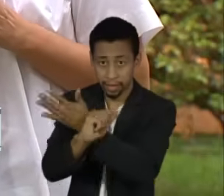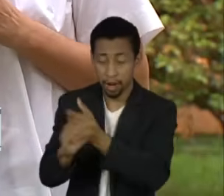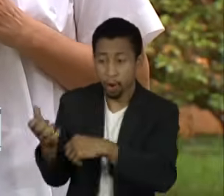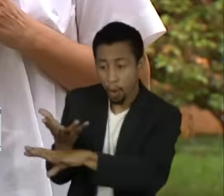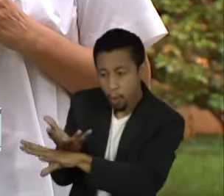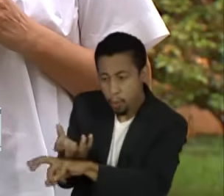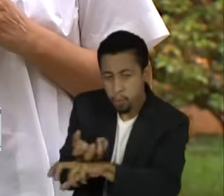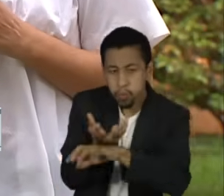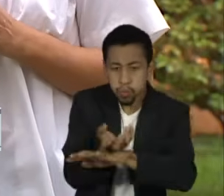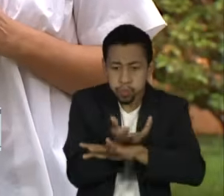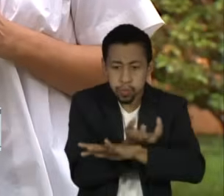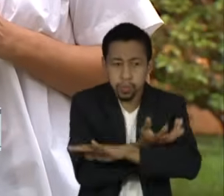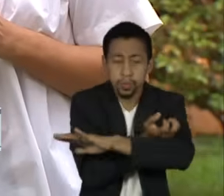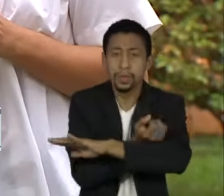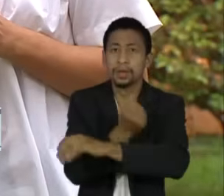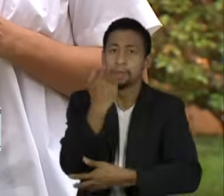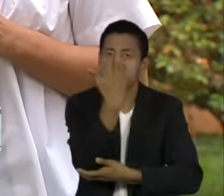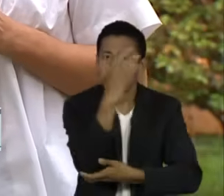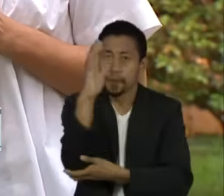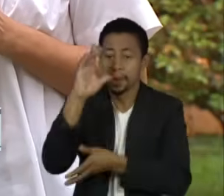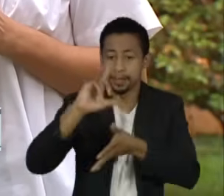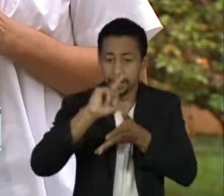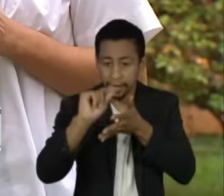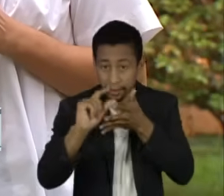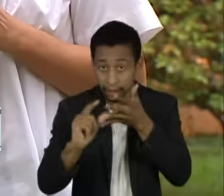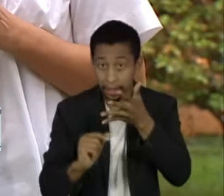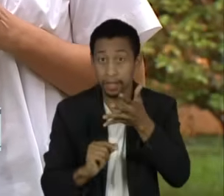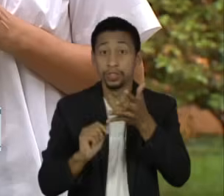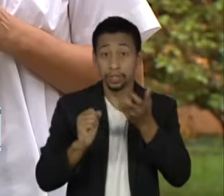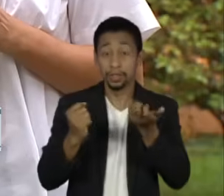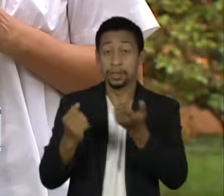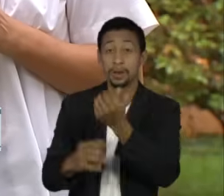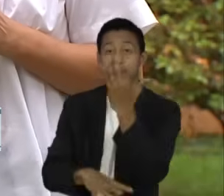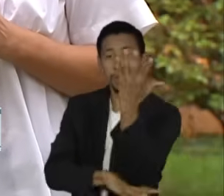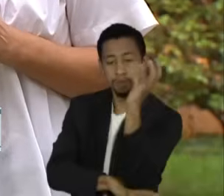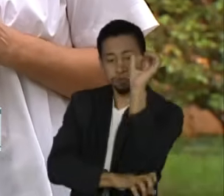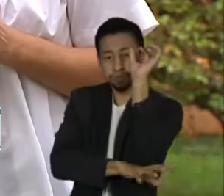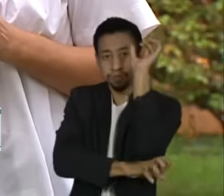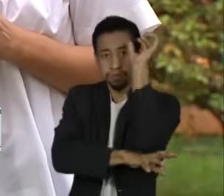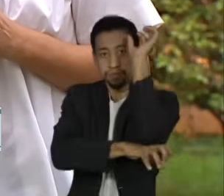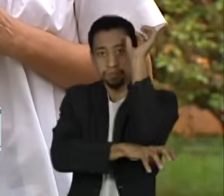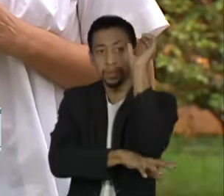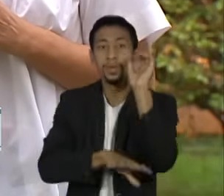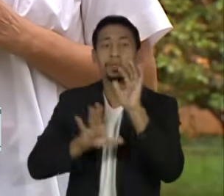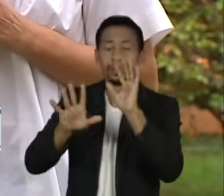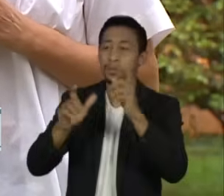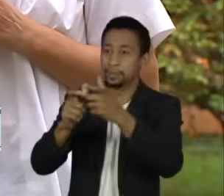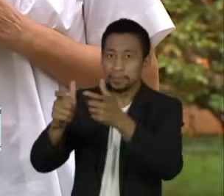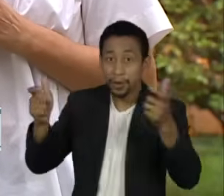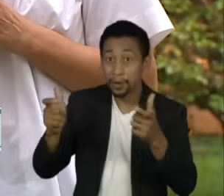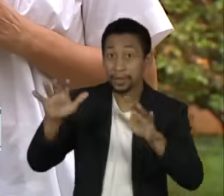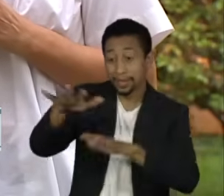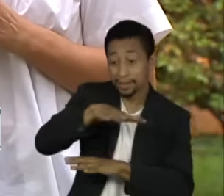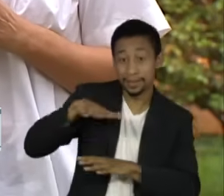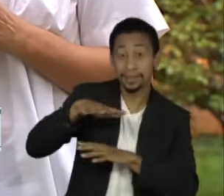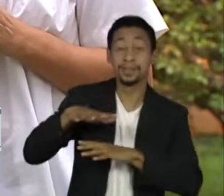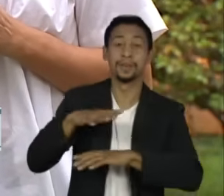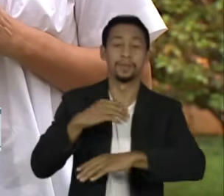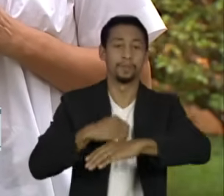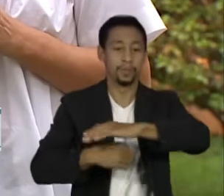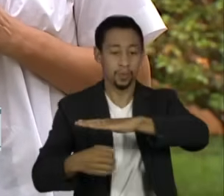Atlântica com suas restingas e manguezais. No país da maior biodiversidade mundial, nossos biomas sofrem